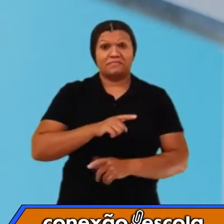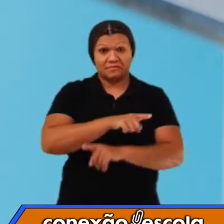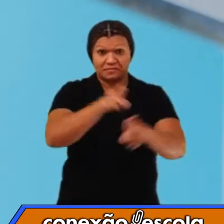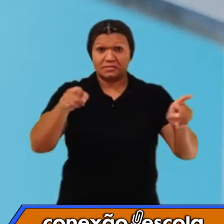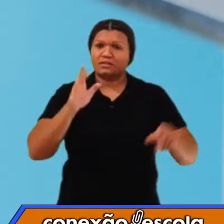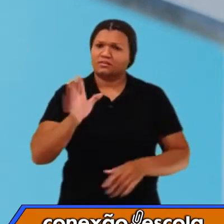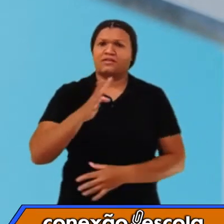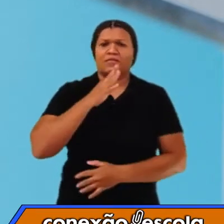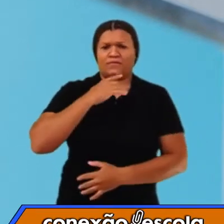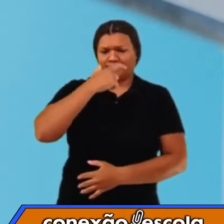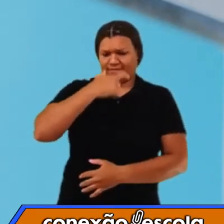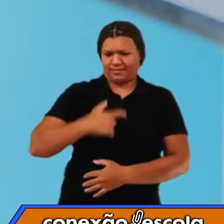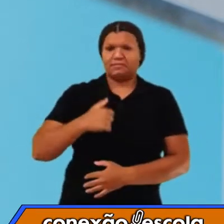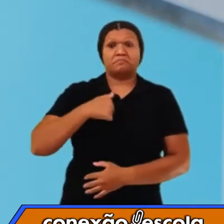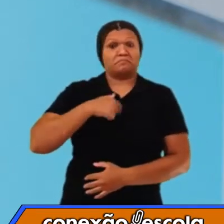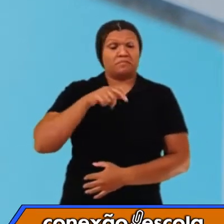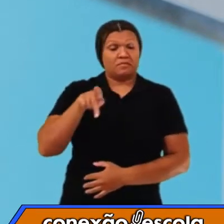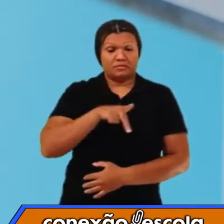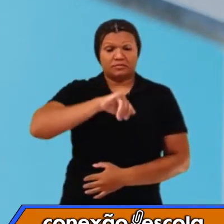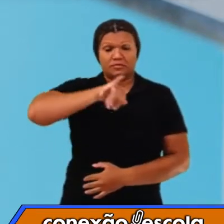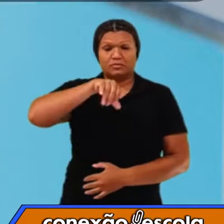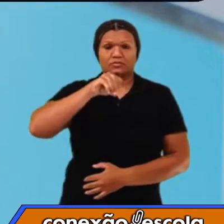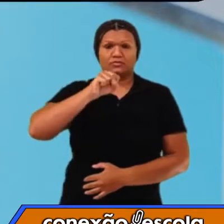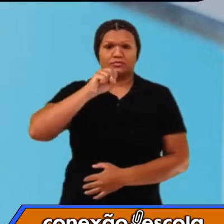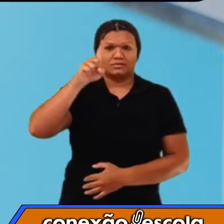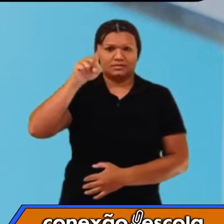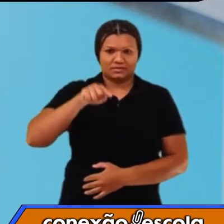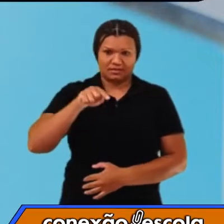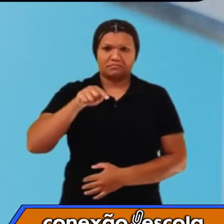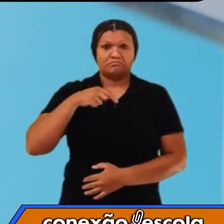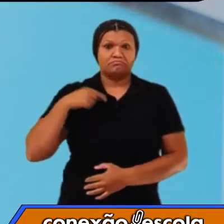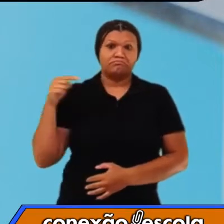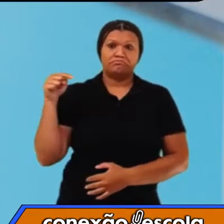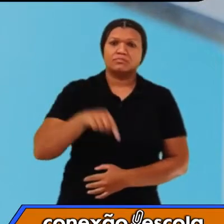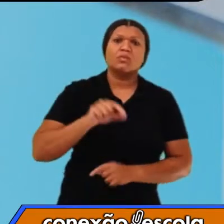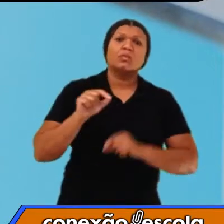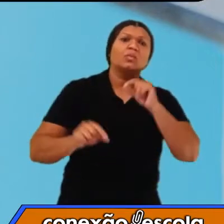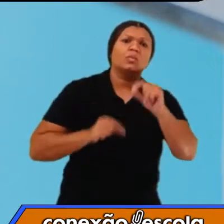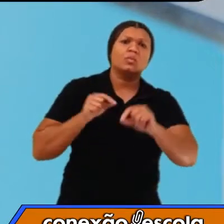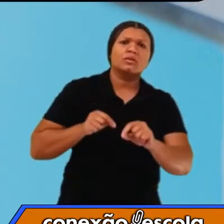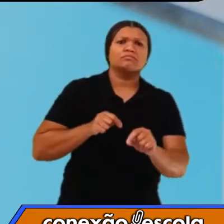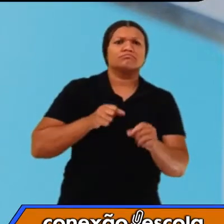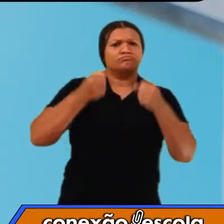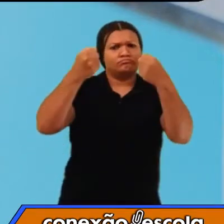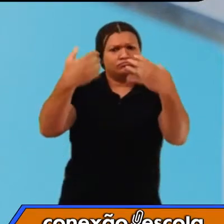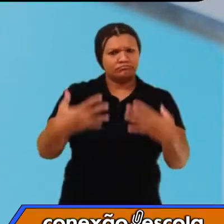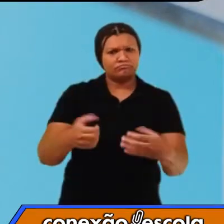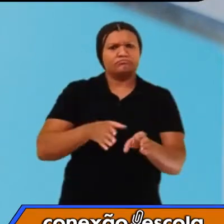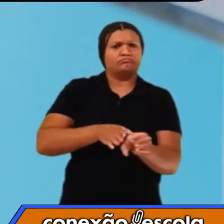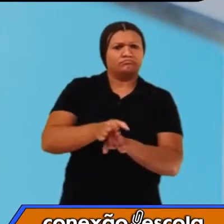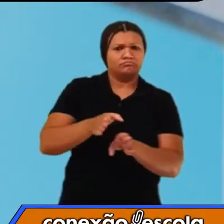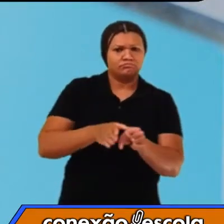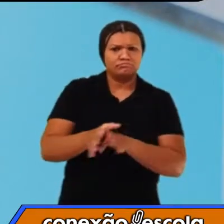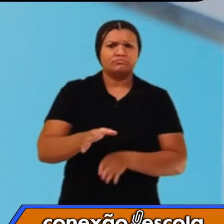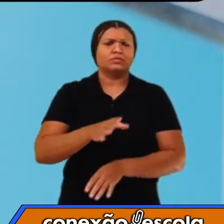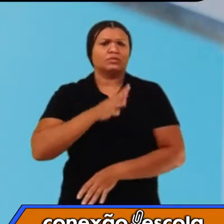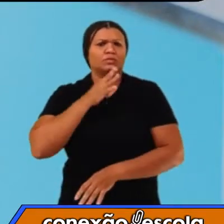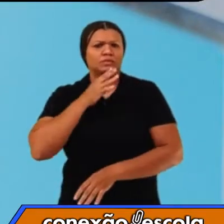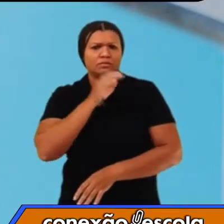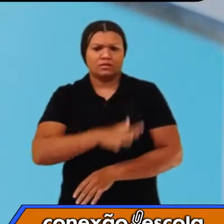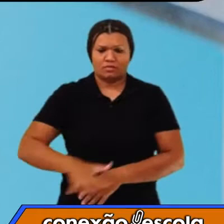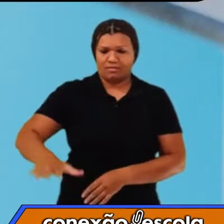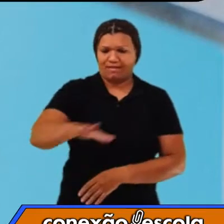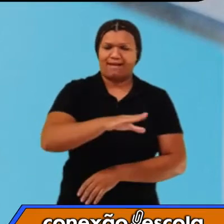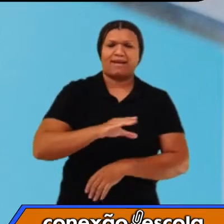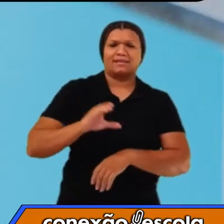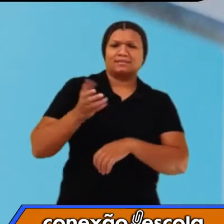me conhecem, eu sou o professor José Neto e estou aqui mediando os conhecimentos do campo da ciência da